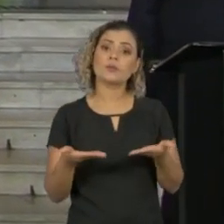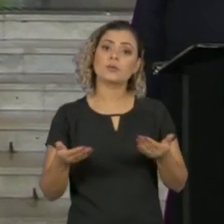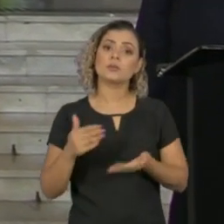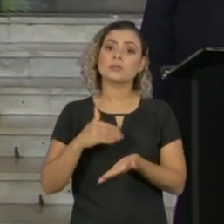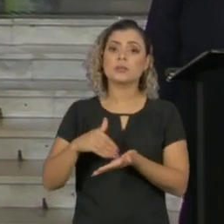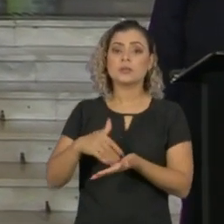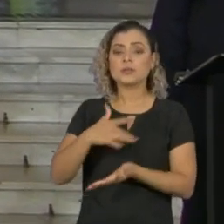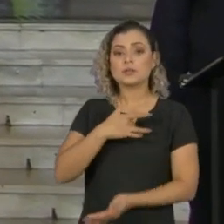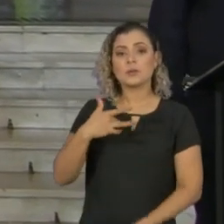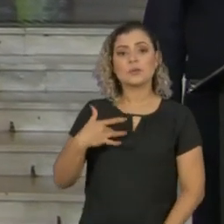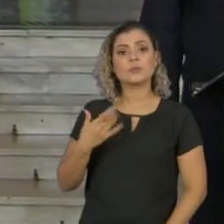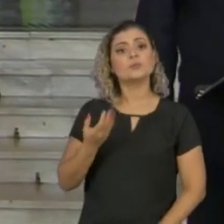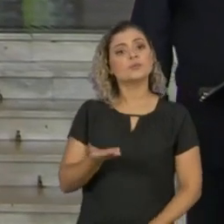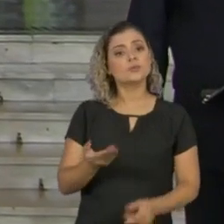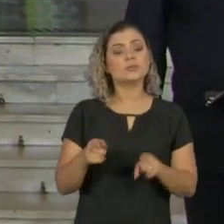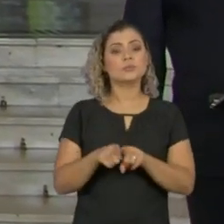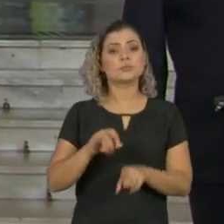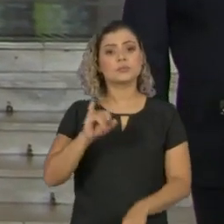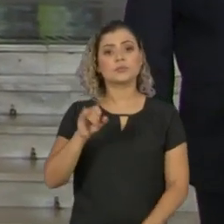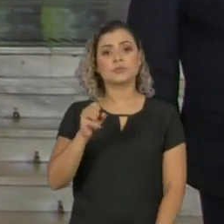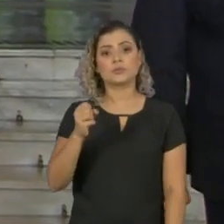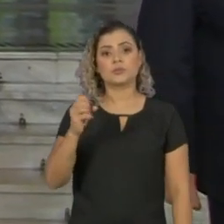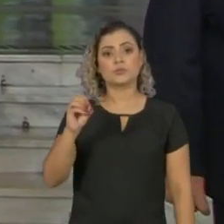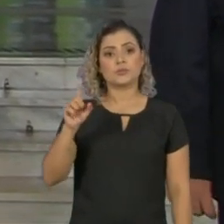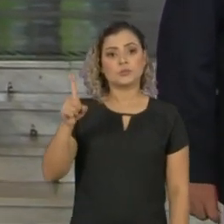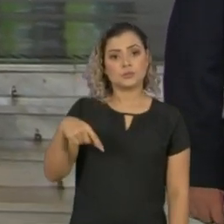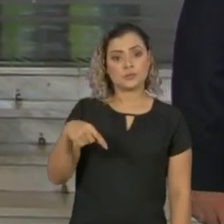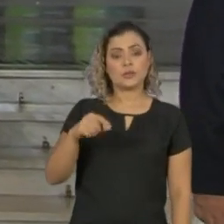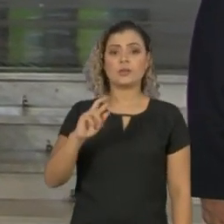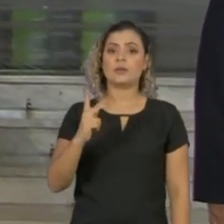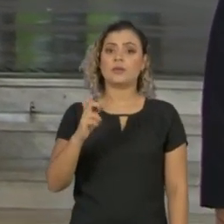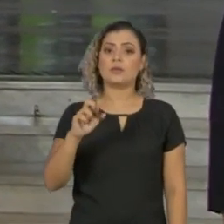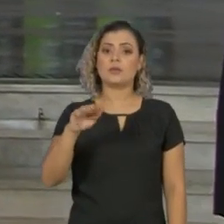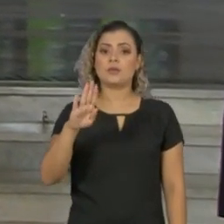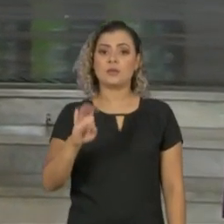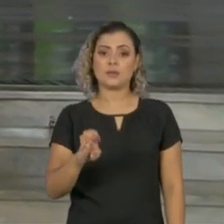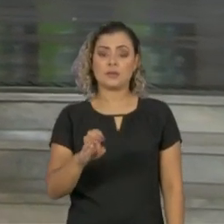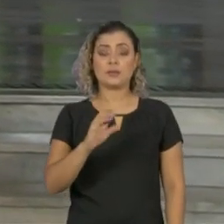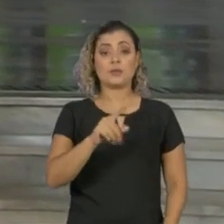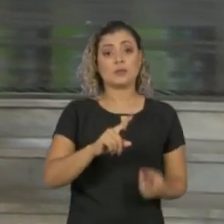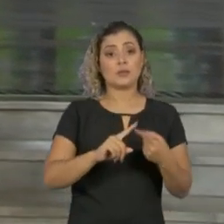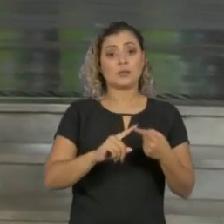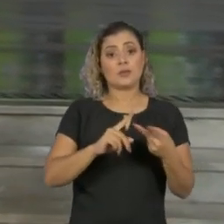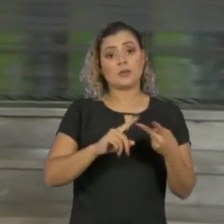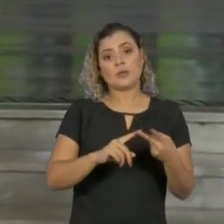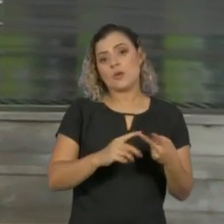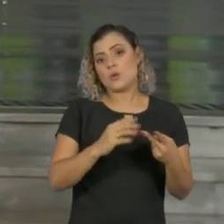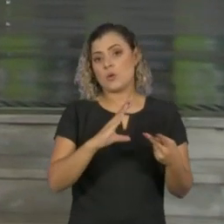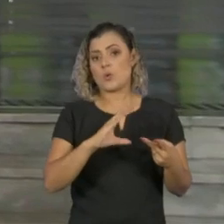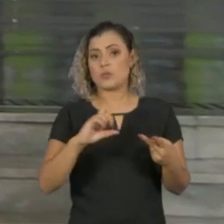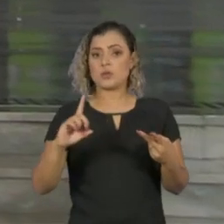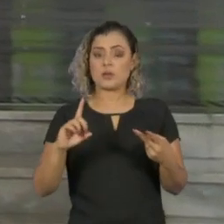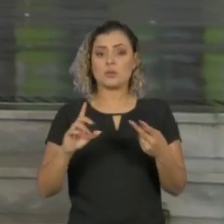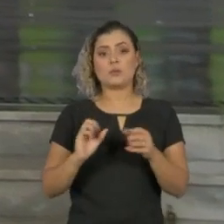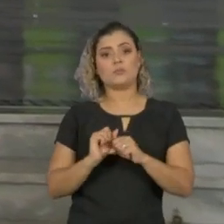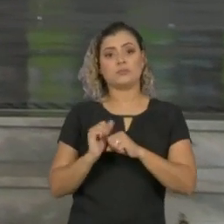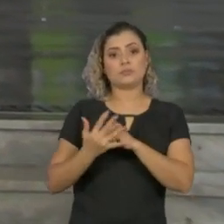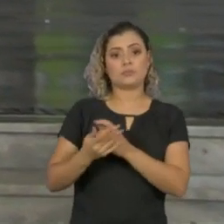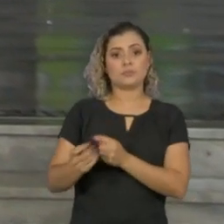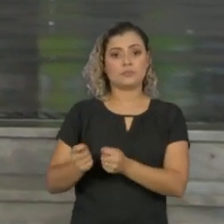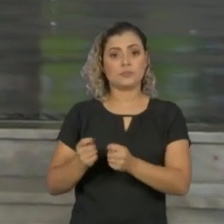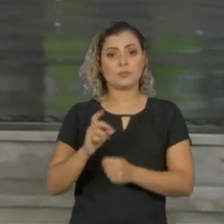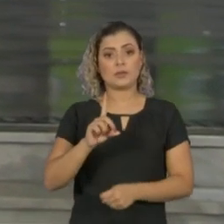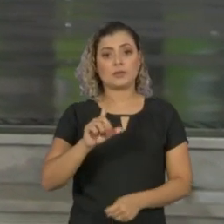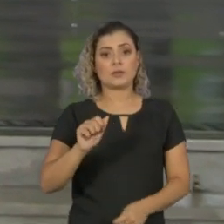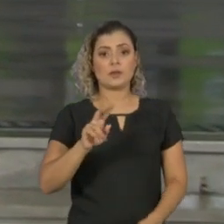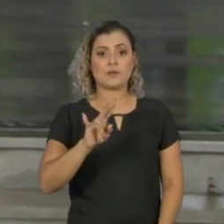secretário de Saúde do estado de São Paulo, José Henrique Germa, e o coordenador do Centro de Contingência do Covid-19, Dr.